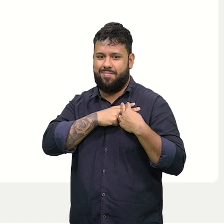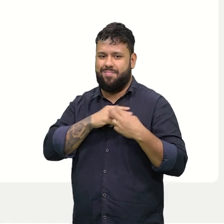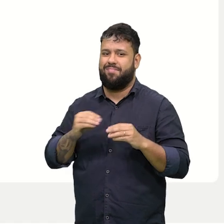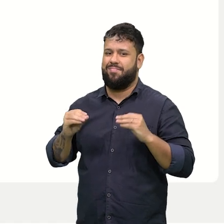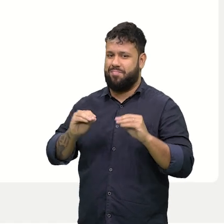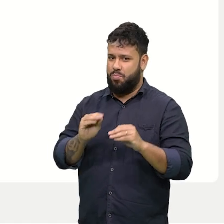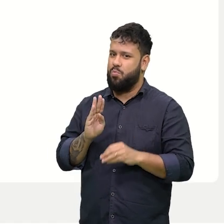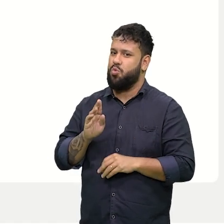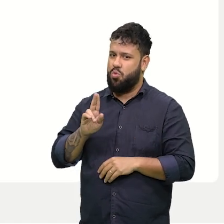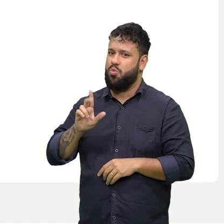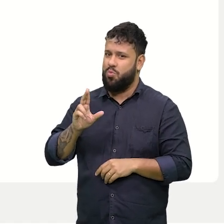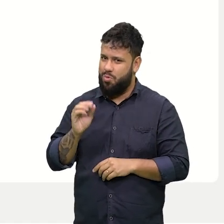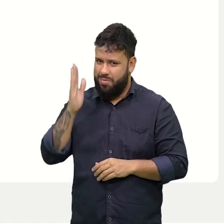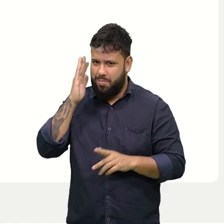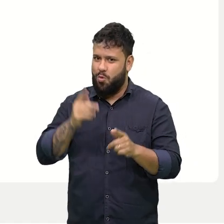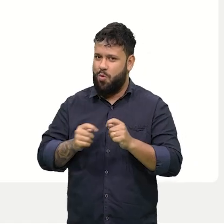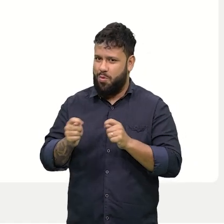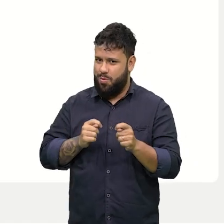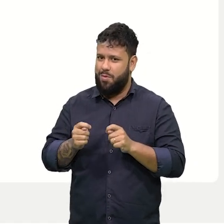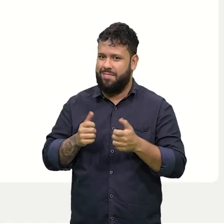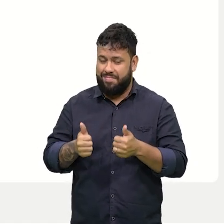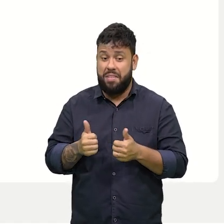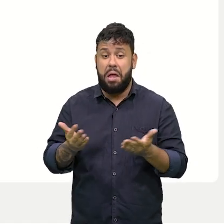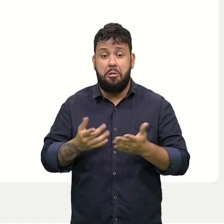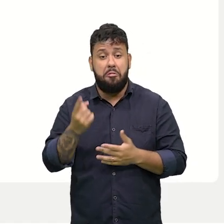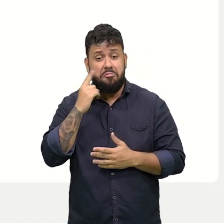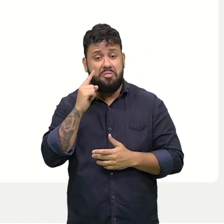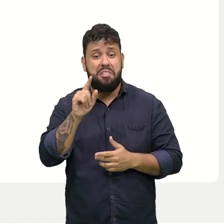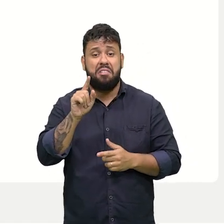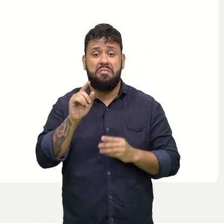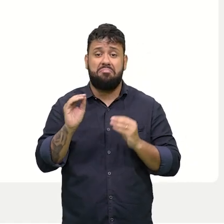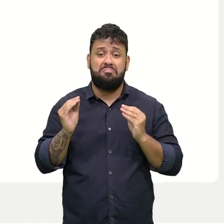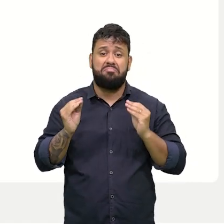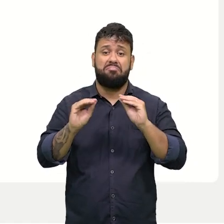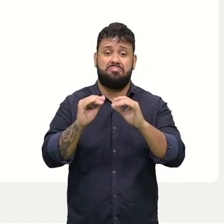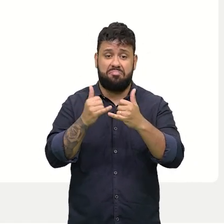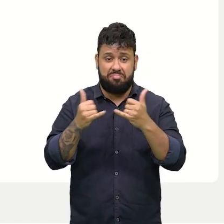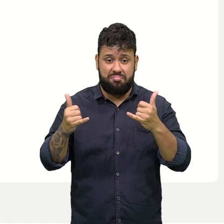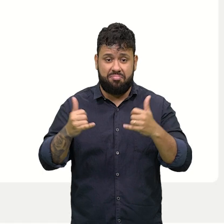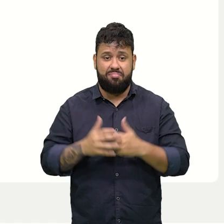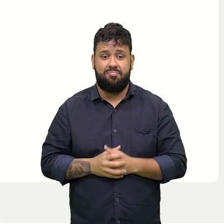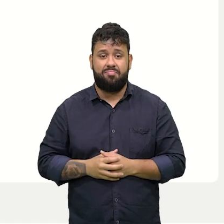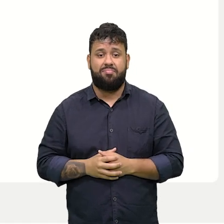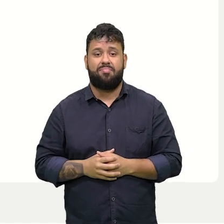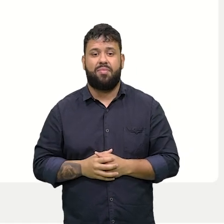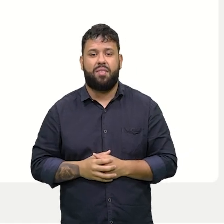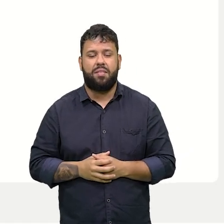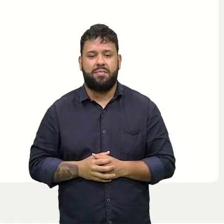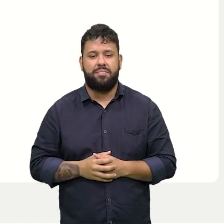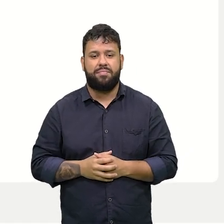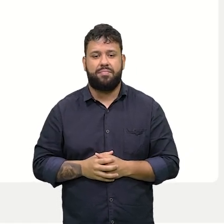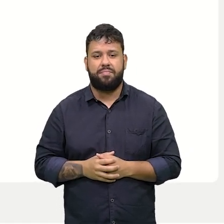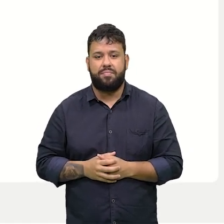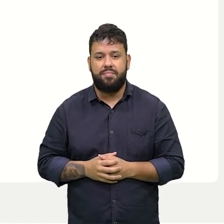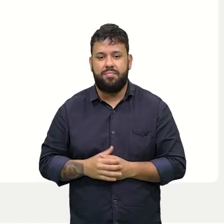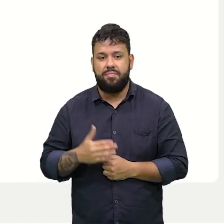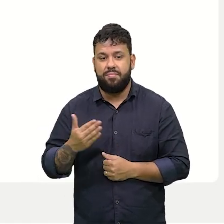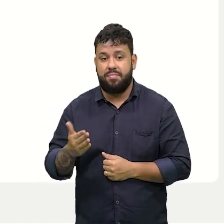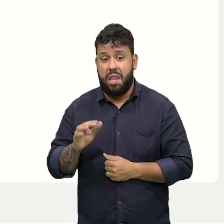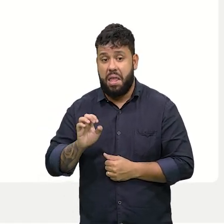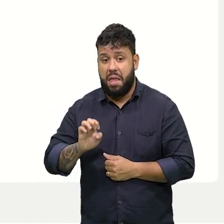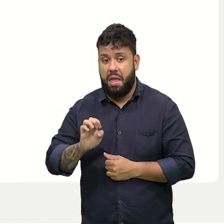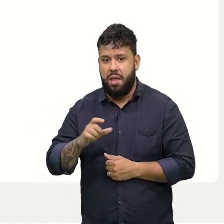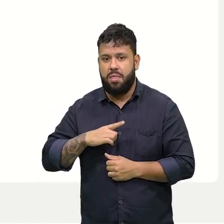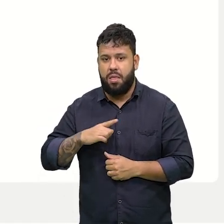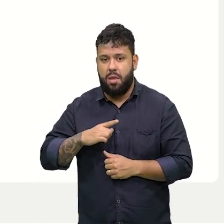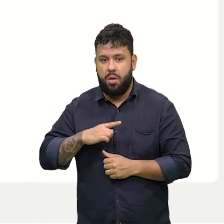cerebral, correto? Bora então ver como que a gente completa essas lacunas do texto aqui, né? Letra